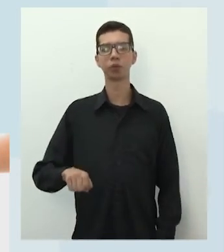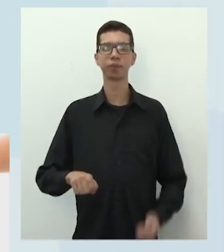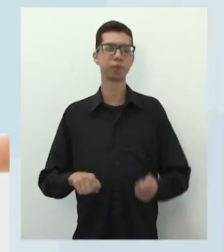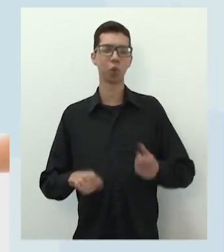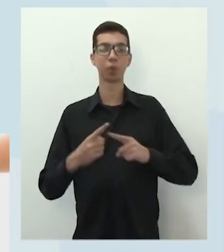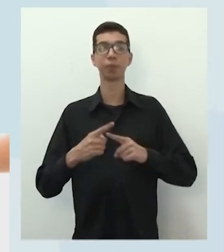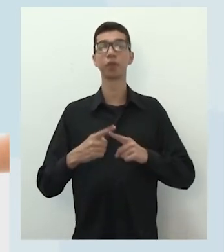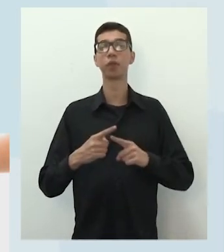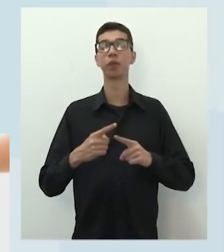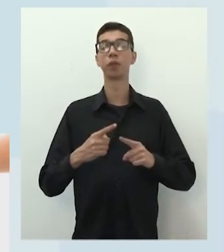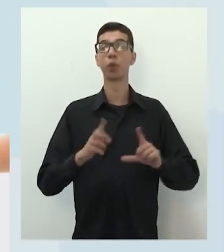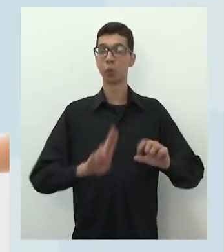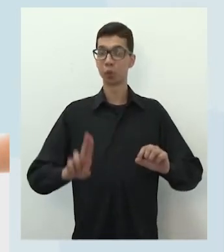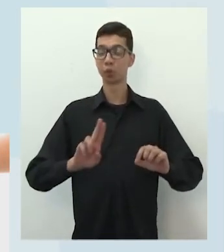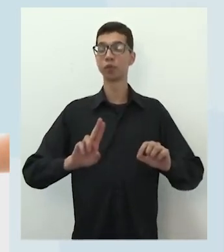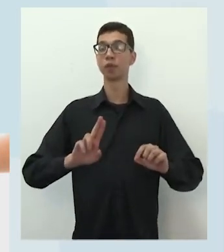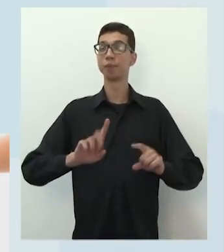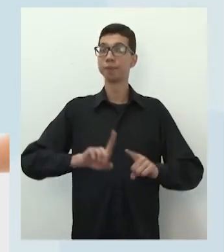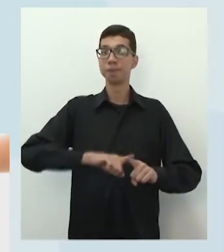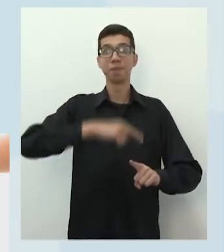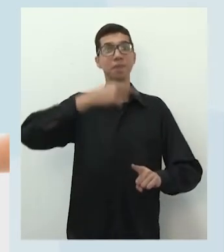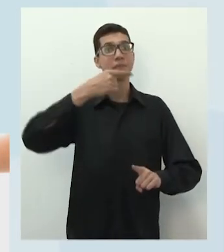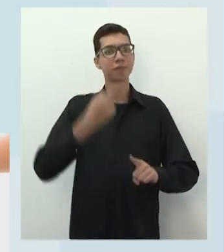sabia amarrar o tênis, sabia amarrar o sapato.